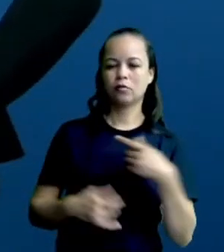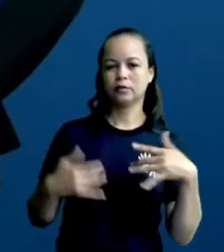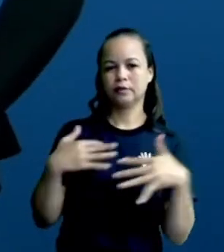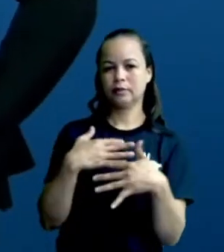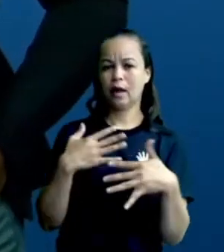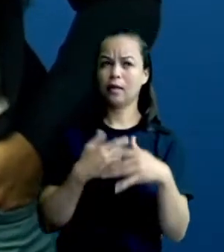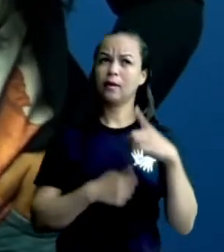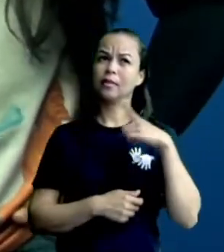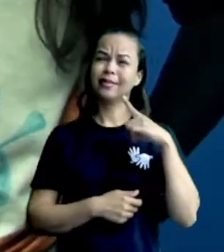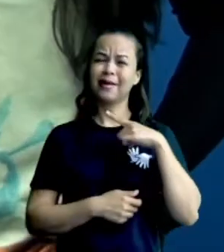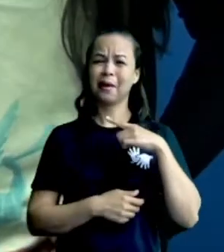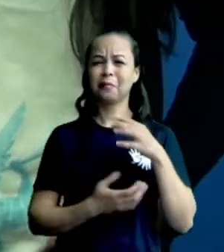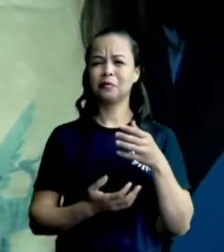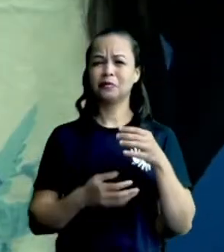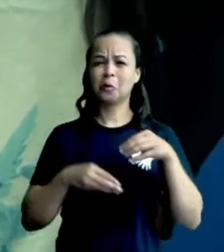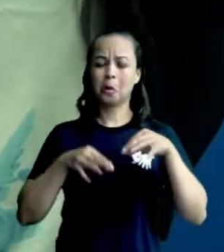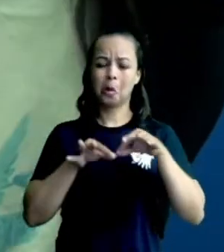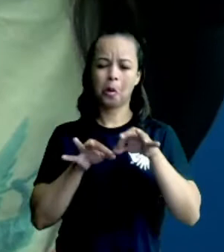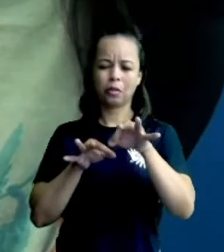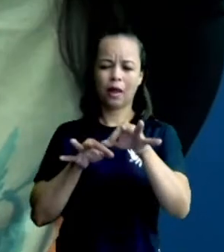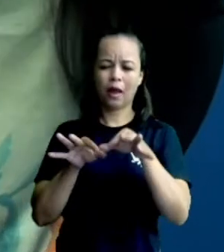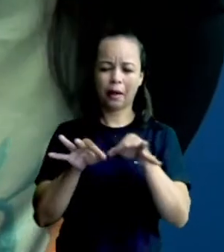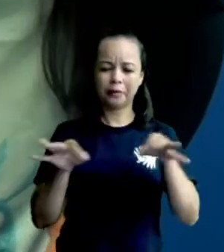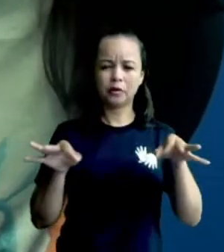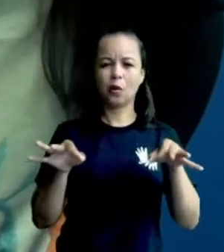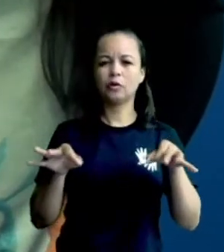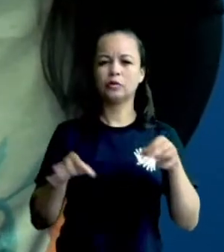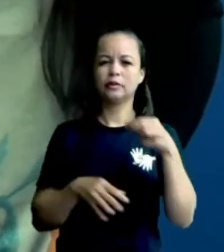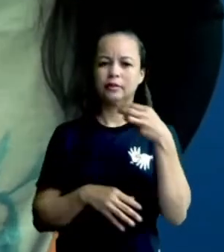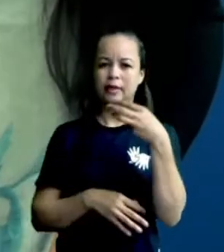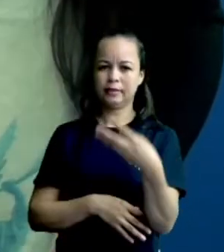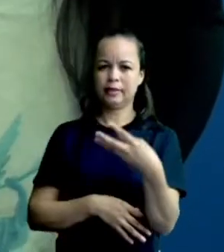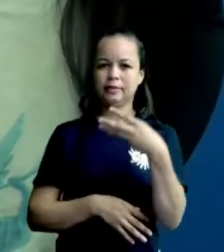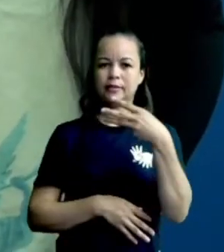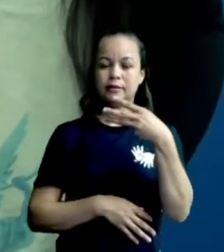Nós temos um território de